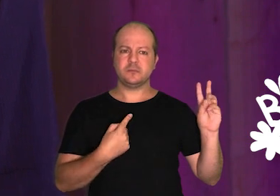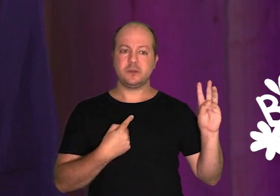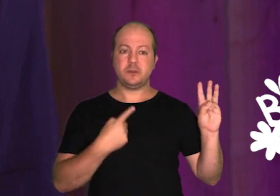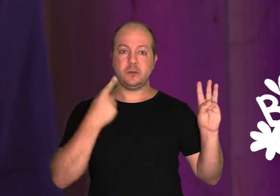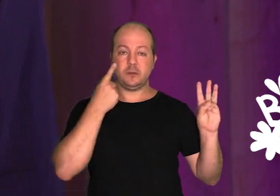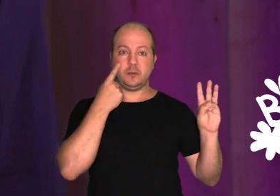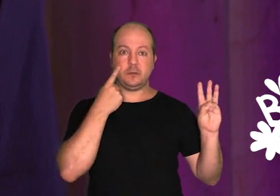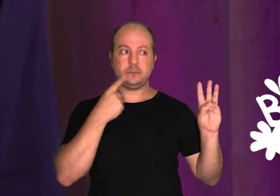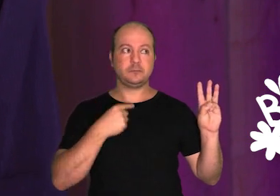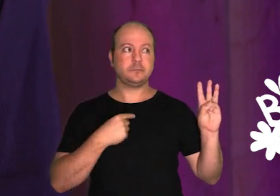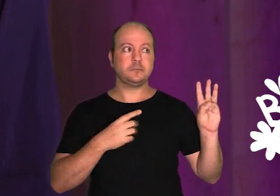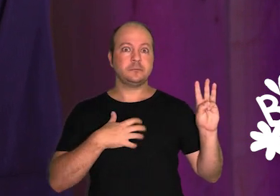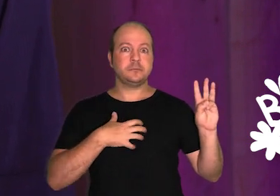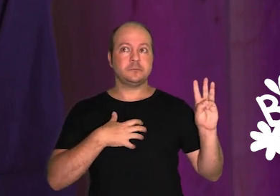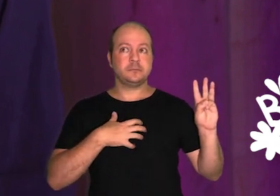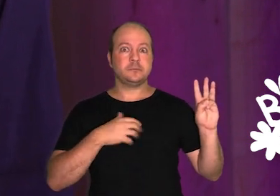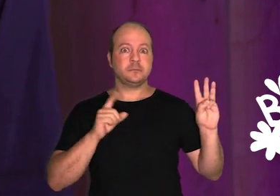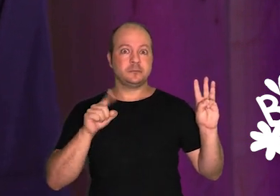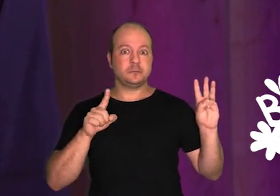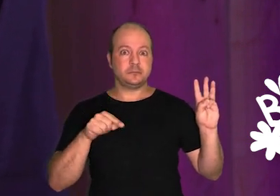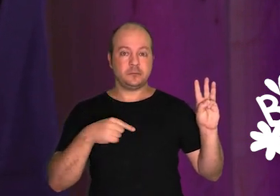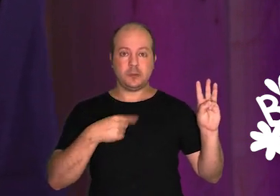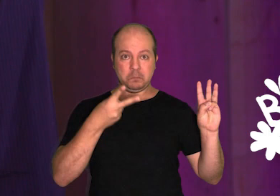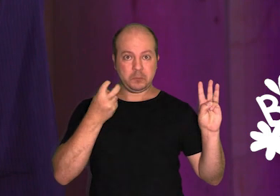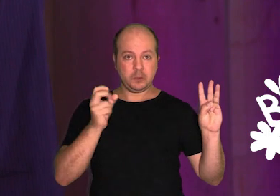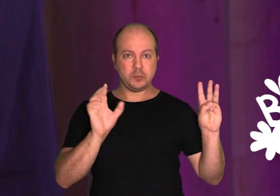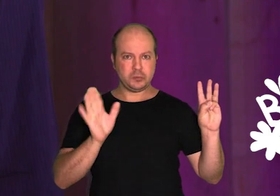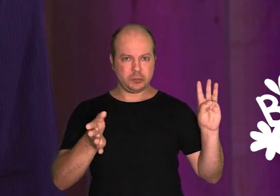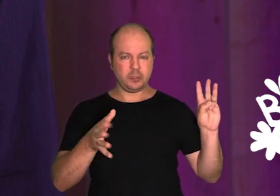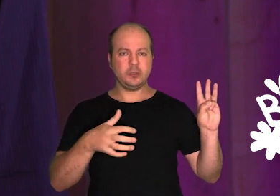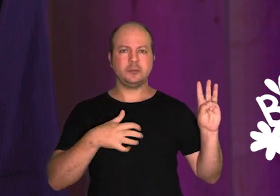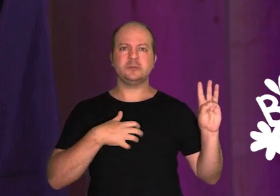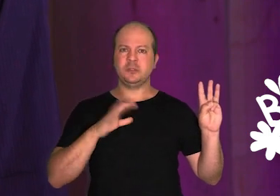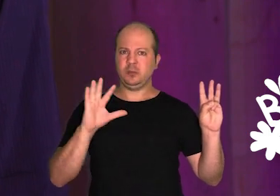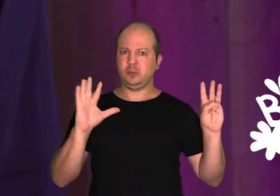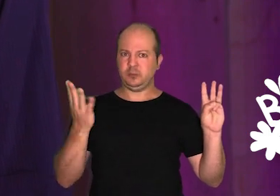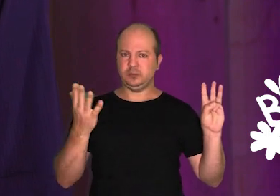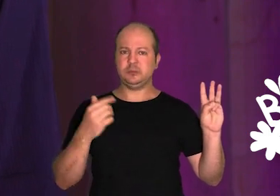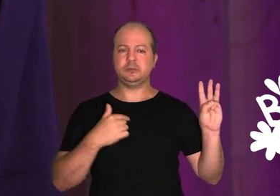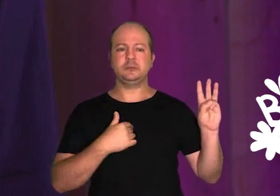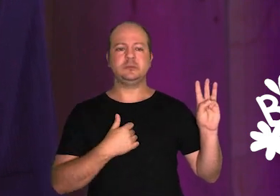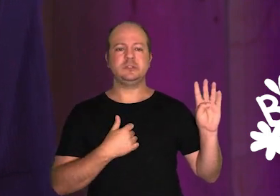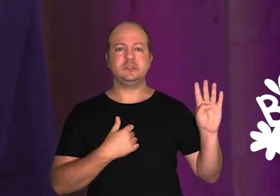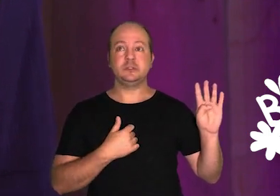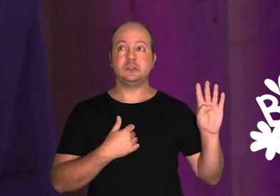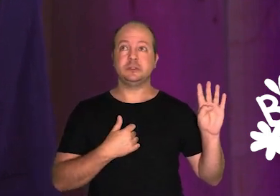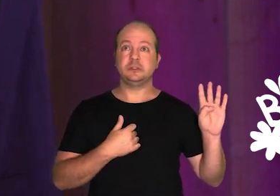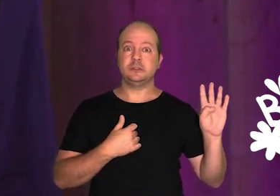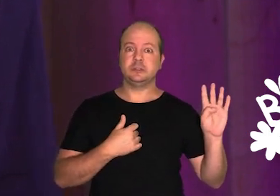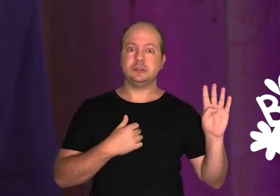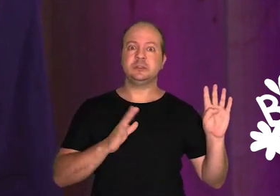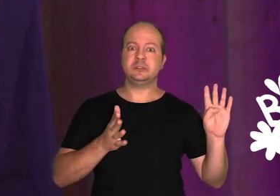ó, identificou o que que é, ó lá. No 3 você já viu que tá acontecendo pro 4.